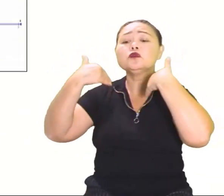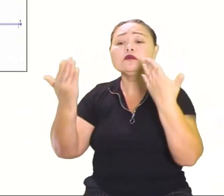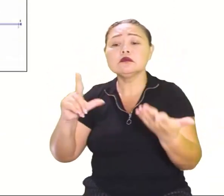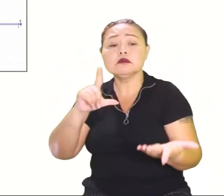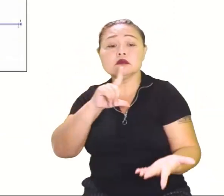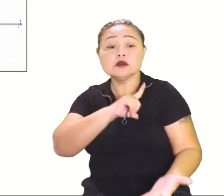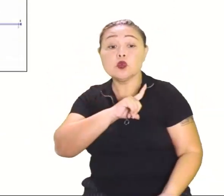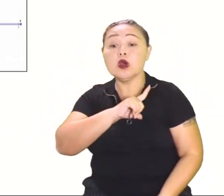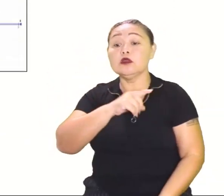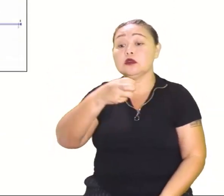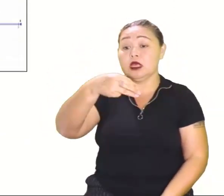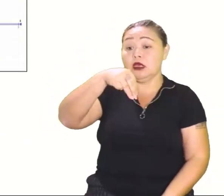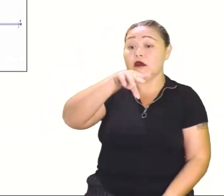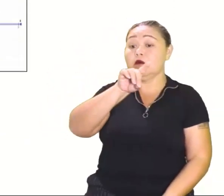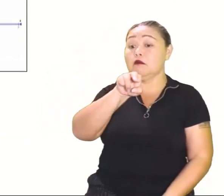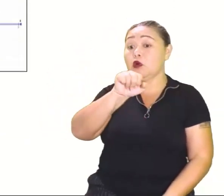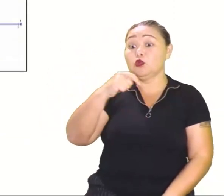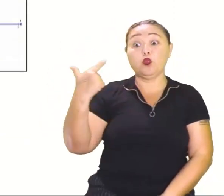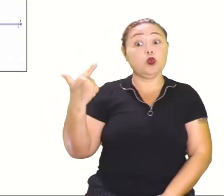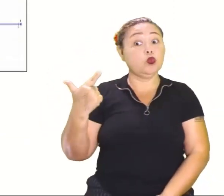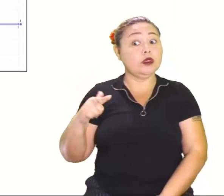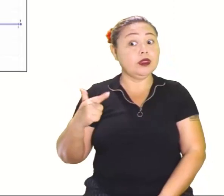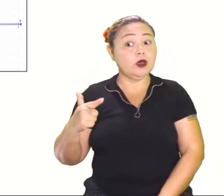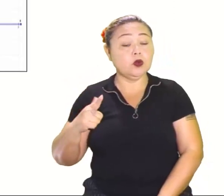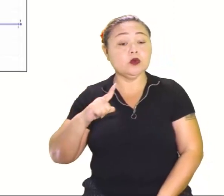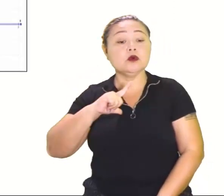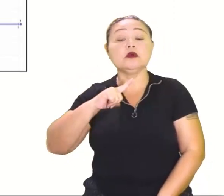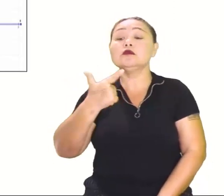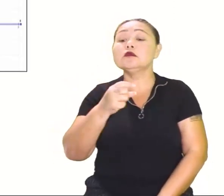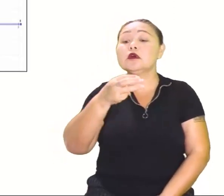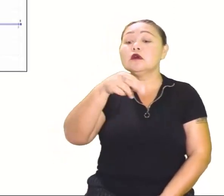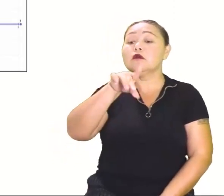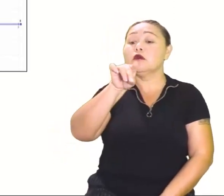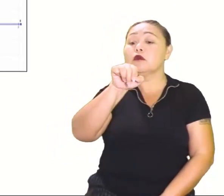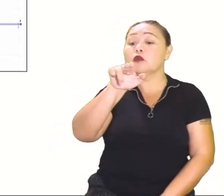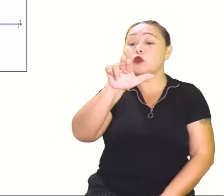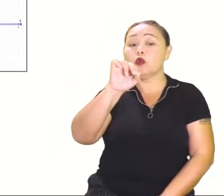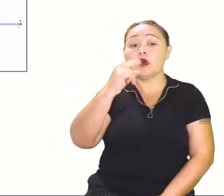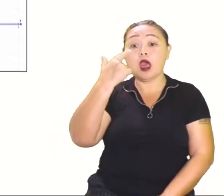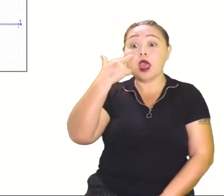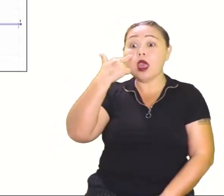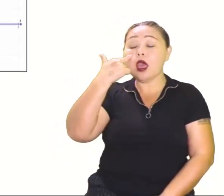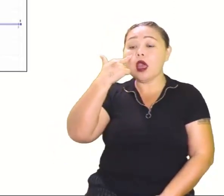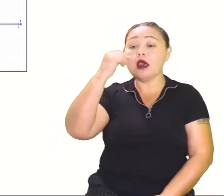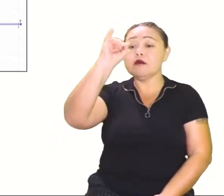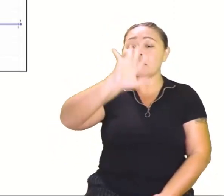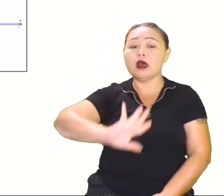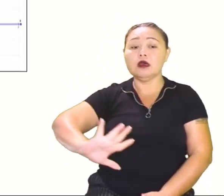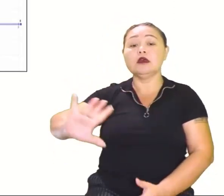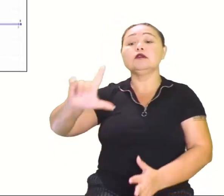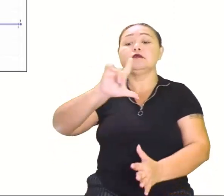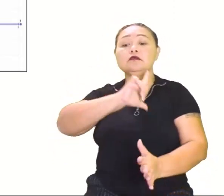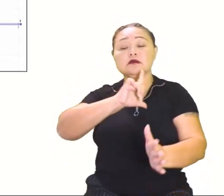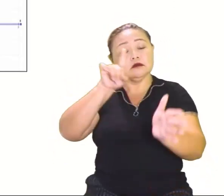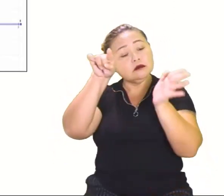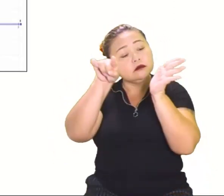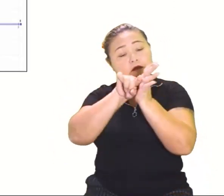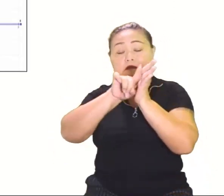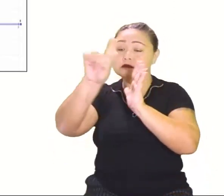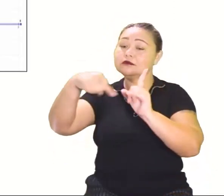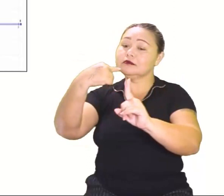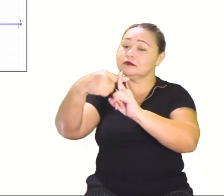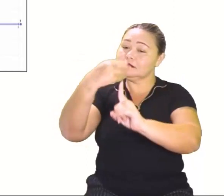Quando tem módulo e quando não tem módulo. Então, sem módulo, como fica? Sem módulo, a imagem tem valores negativos e